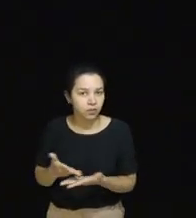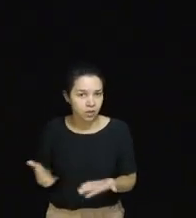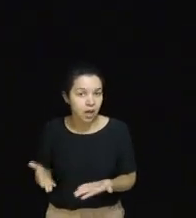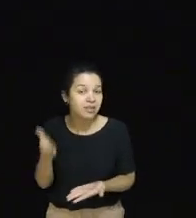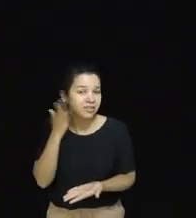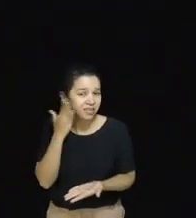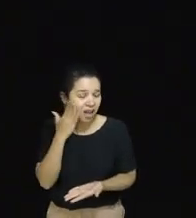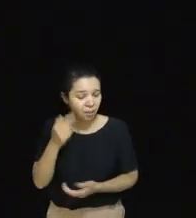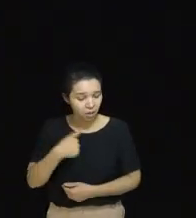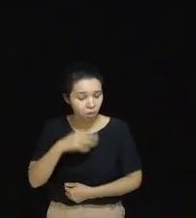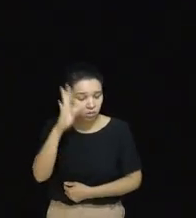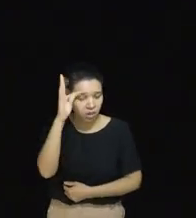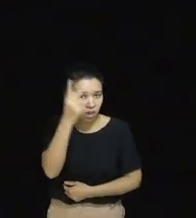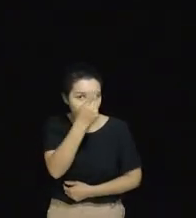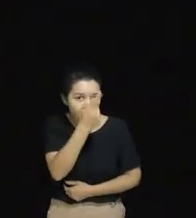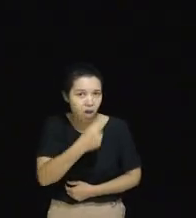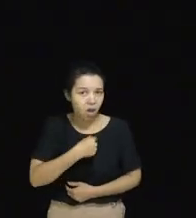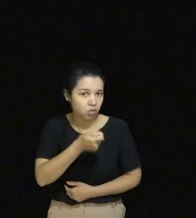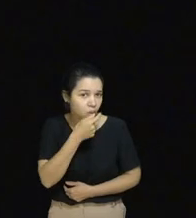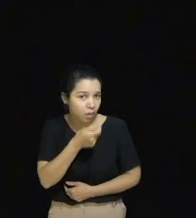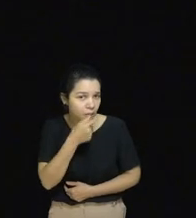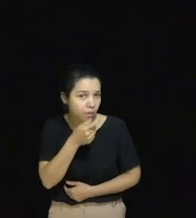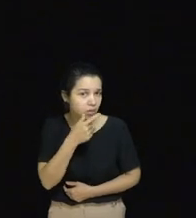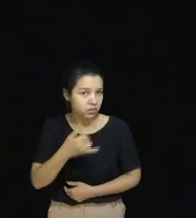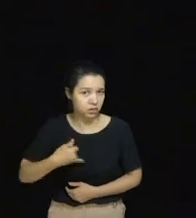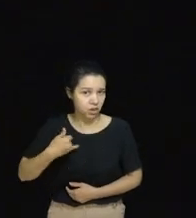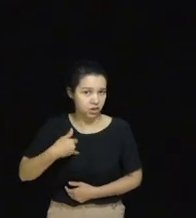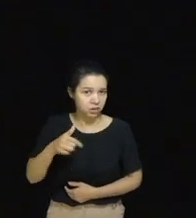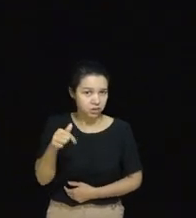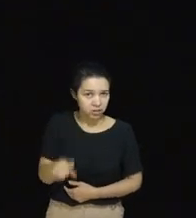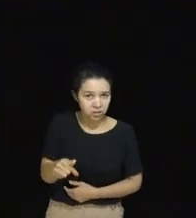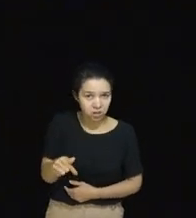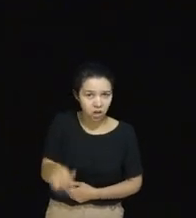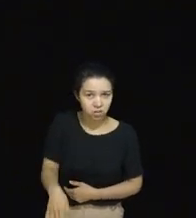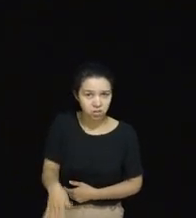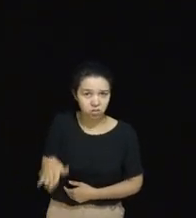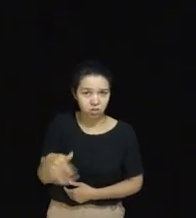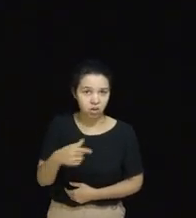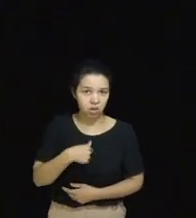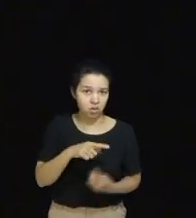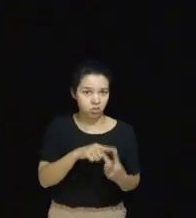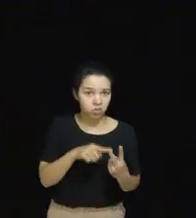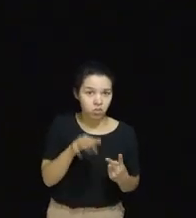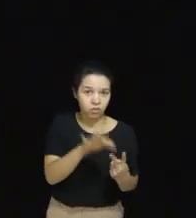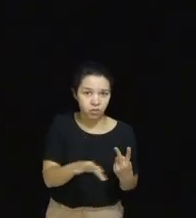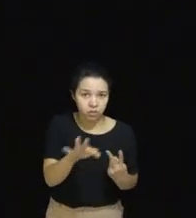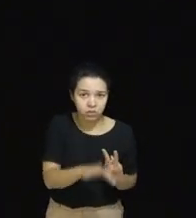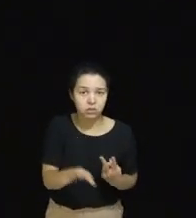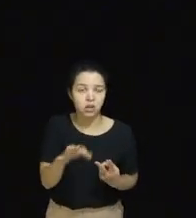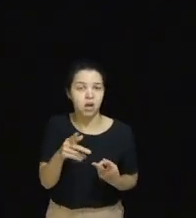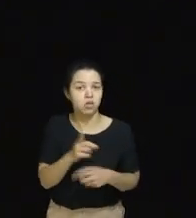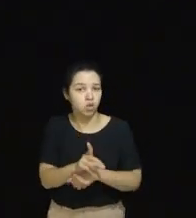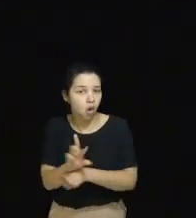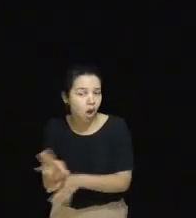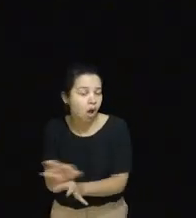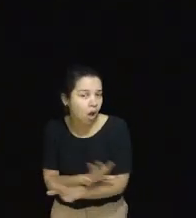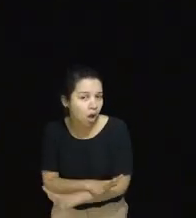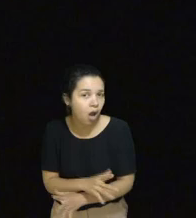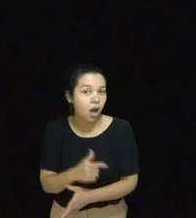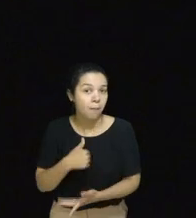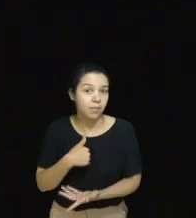TDAH, tomo Ritalina, tenho um diagnóstico desde os 7 anos, e eu tenho 2 faculdades, 3 pós-graduação, terminei o doutorado, então, assim, mas